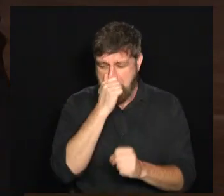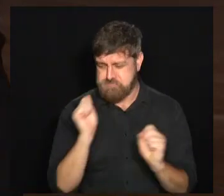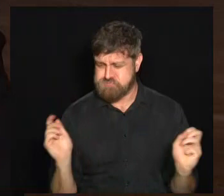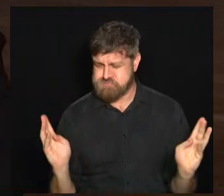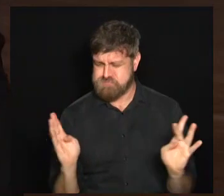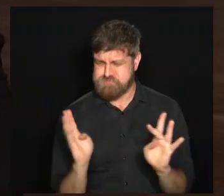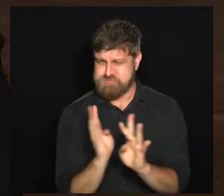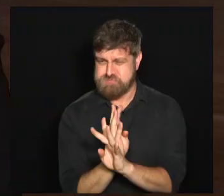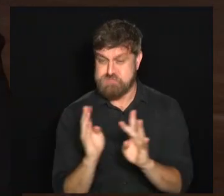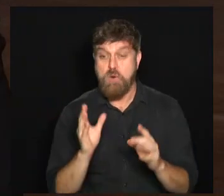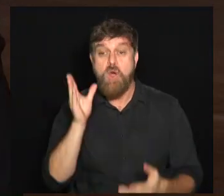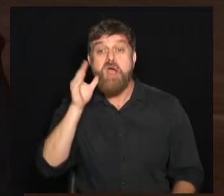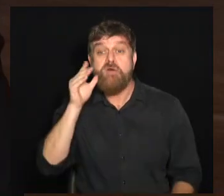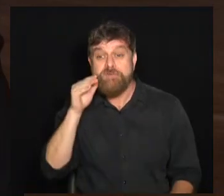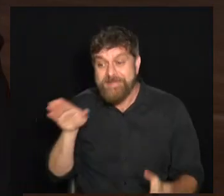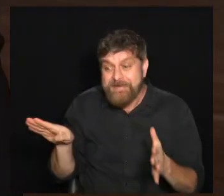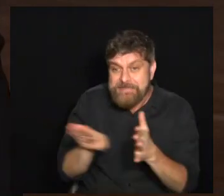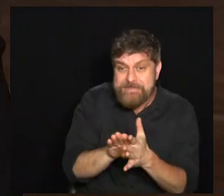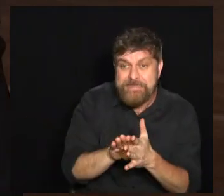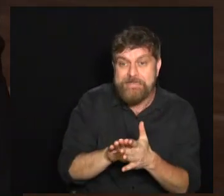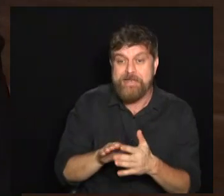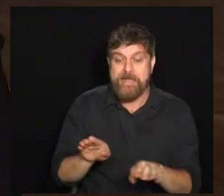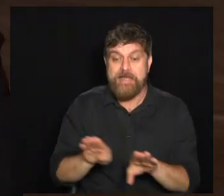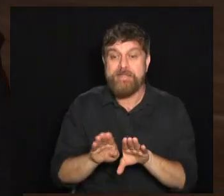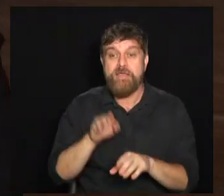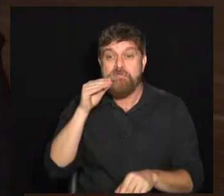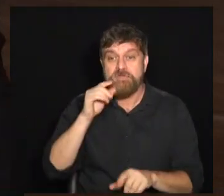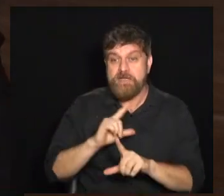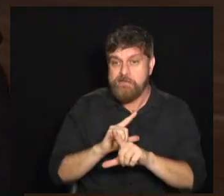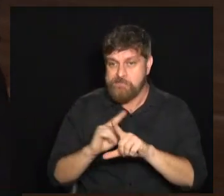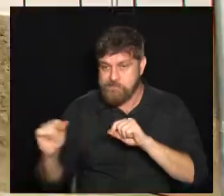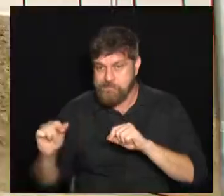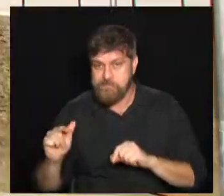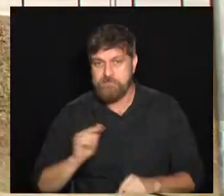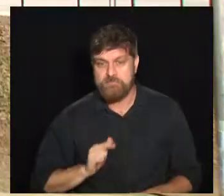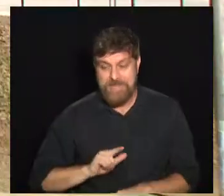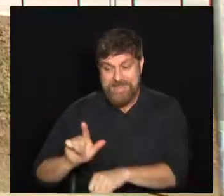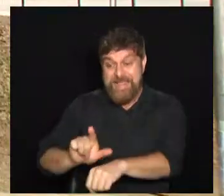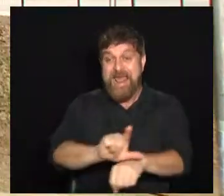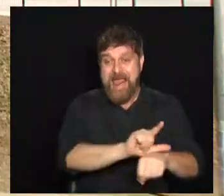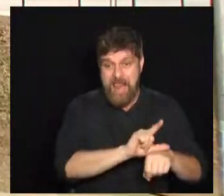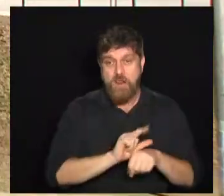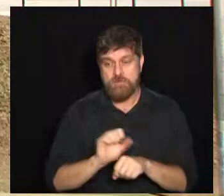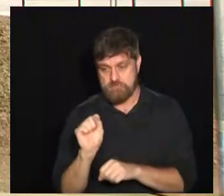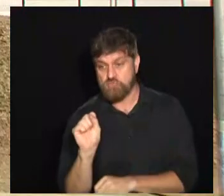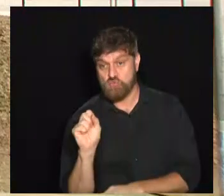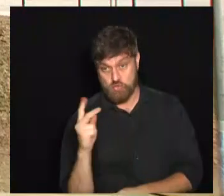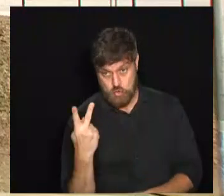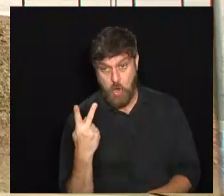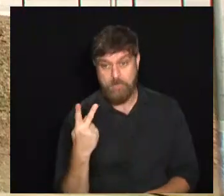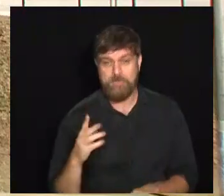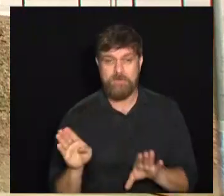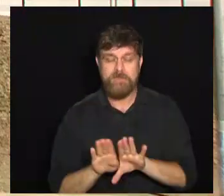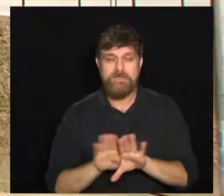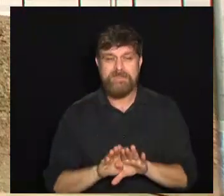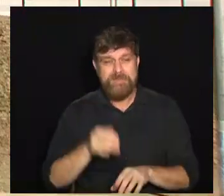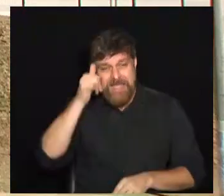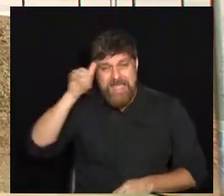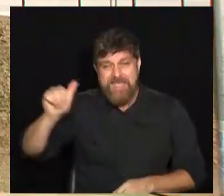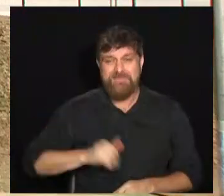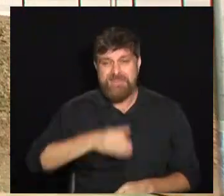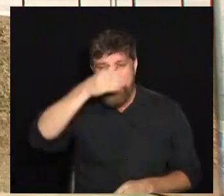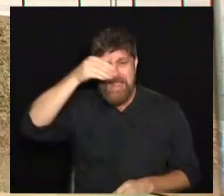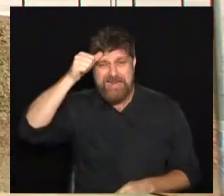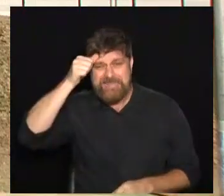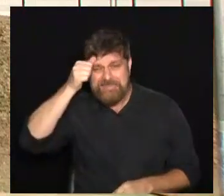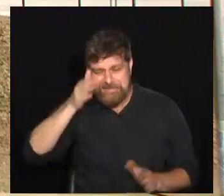e saída dos funcionários desses grandes centros, das lojas instaladas nos shoppings, e também evitar aí a aglomeração de clientes